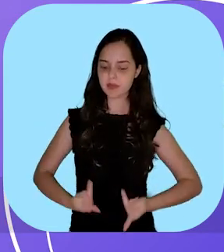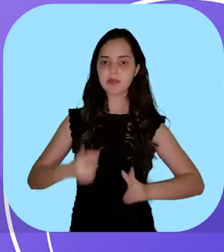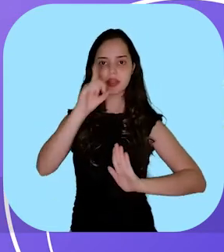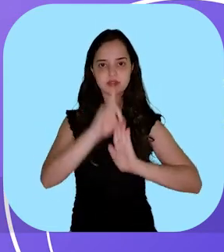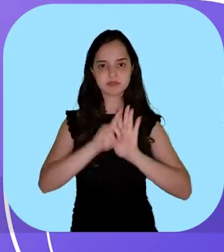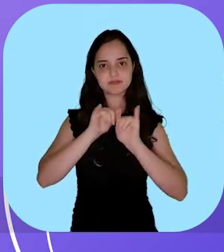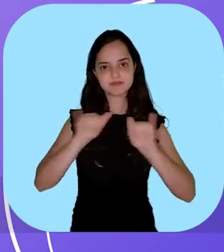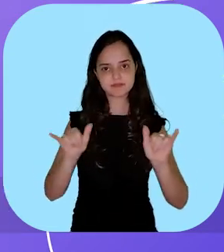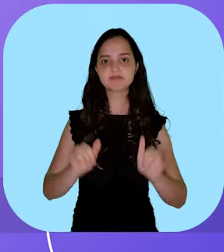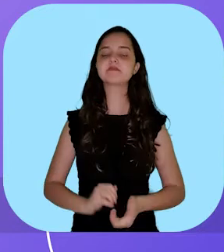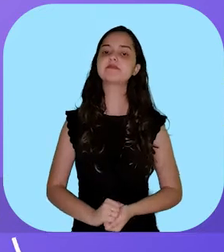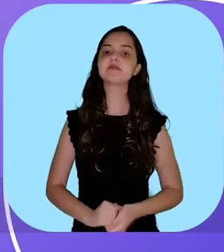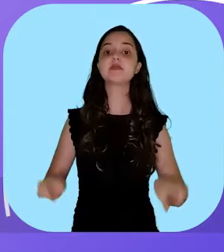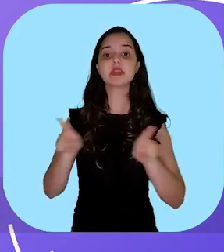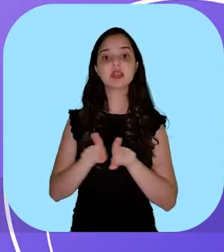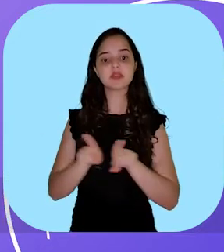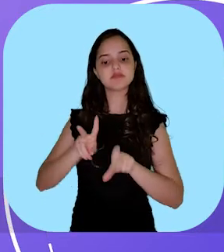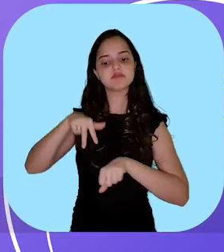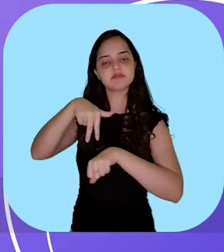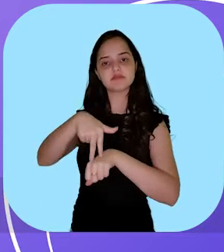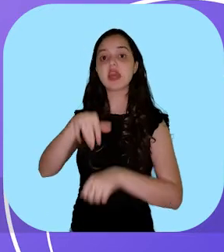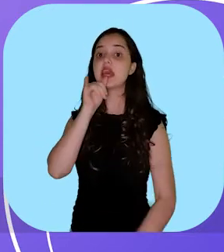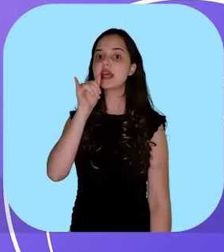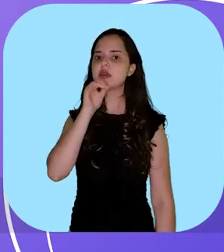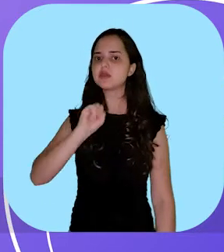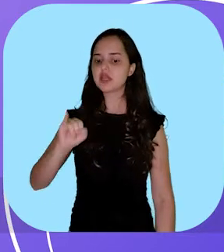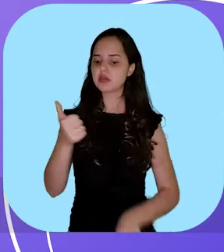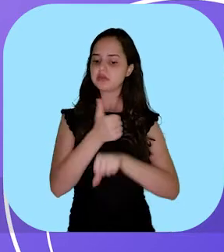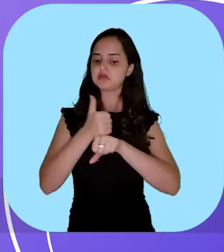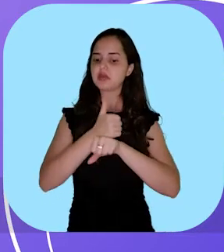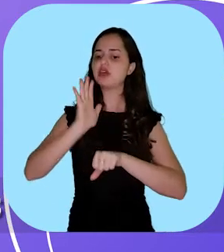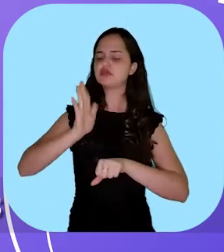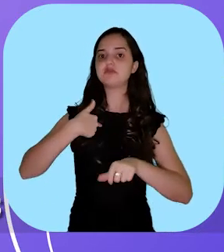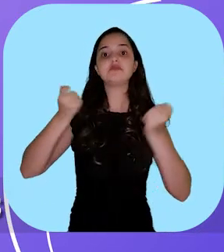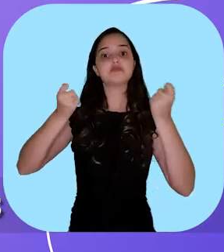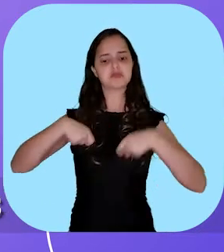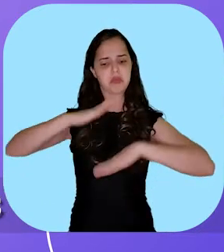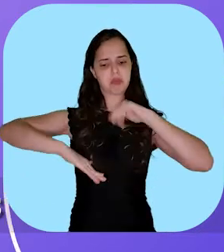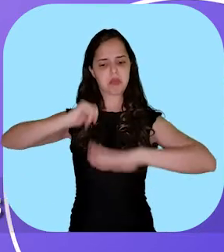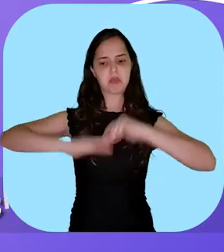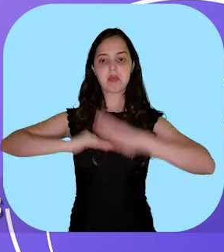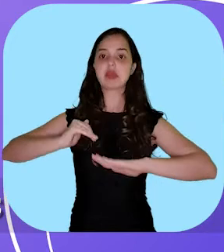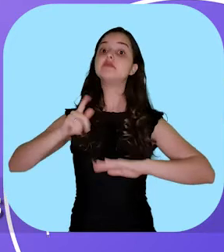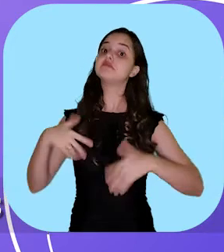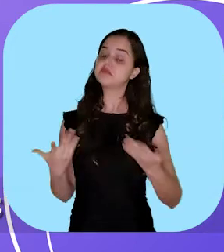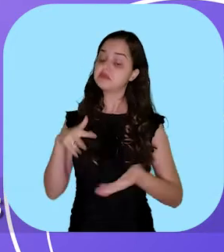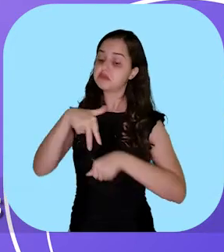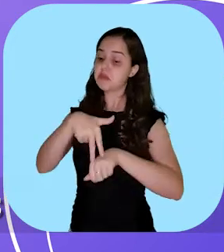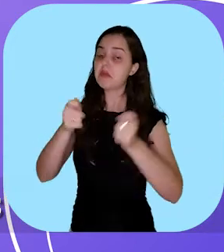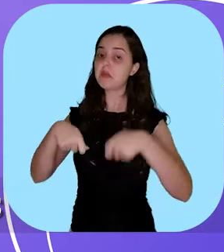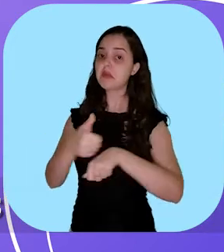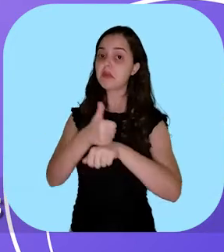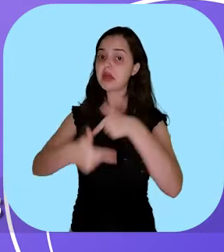dos Direitos Humanos. Assumir somente atividades para as quais estejamos capacitadas e verificar se